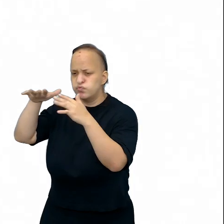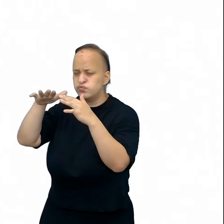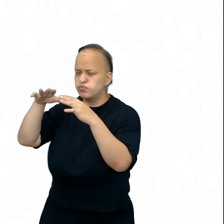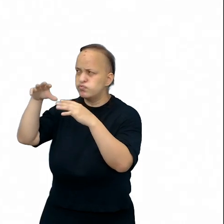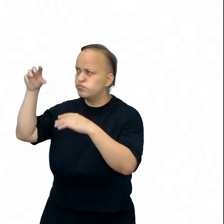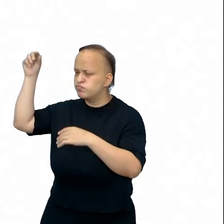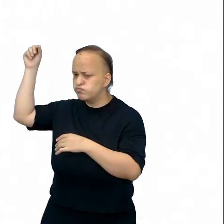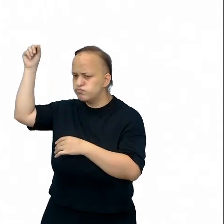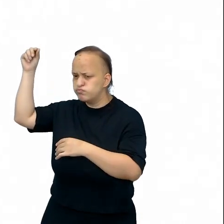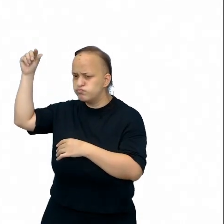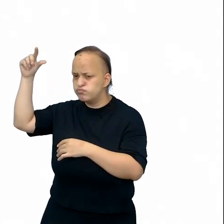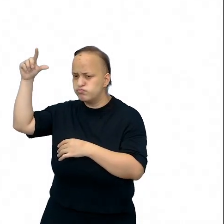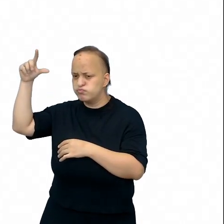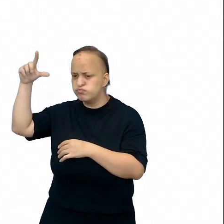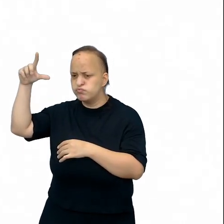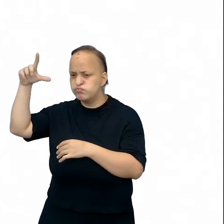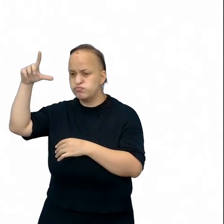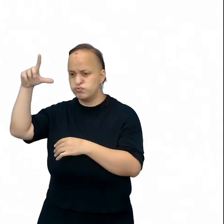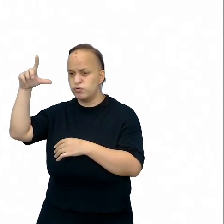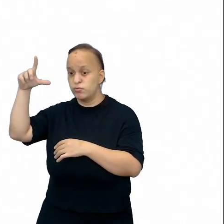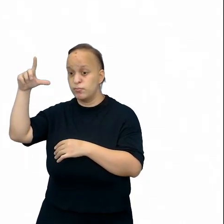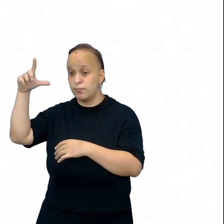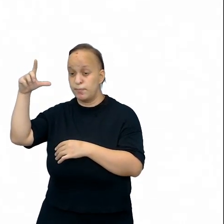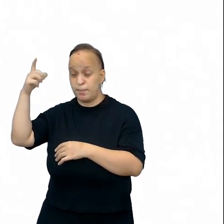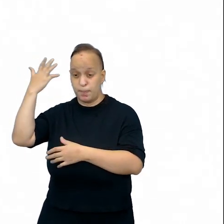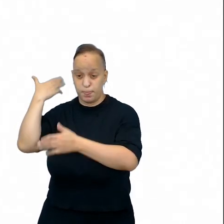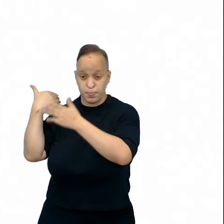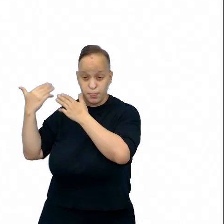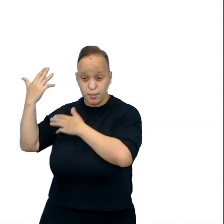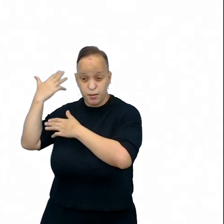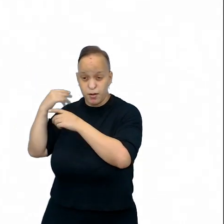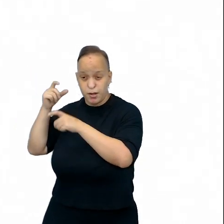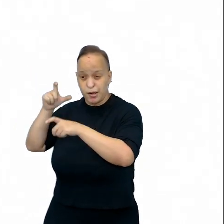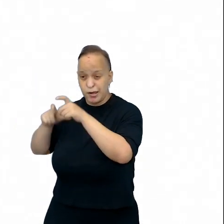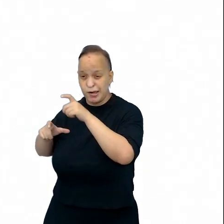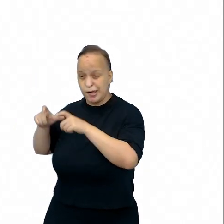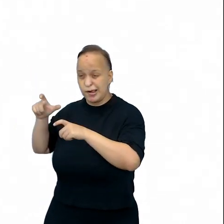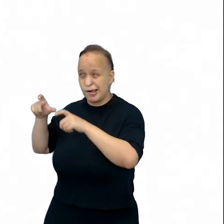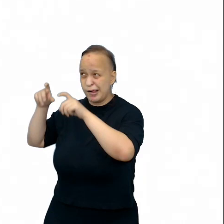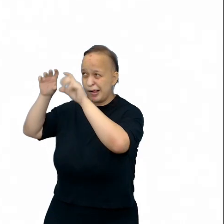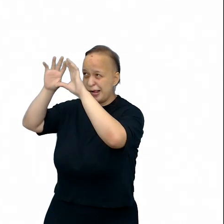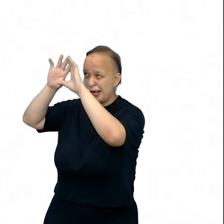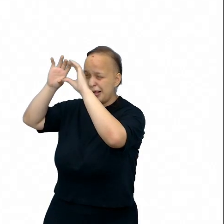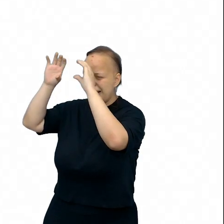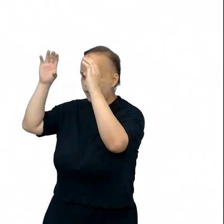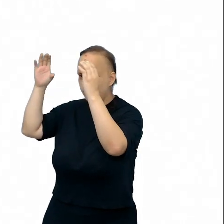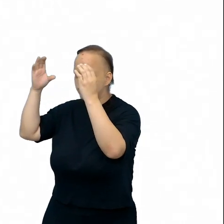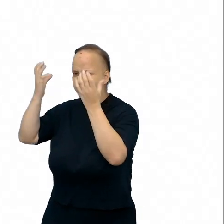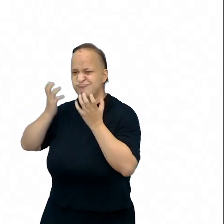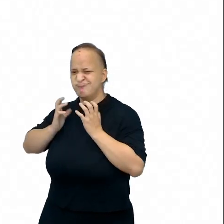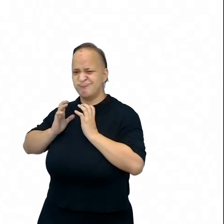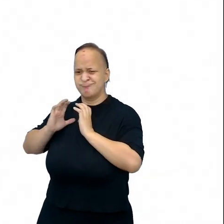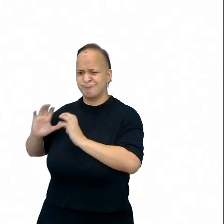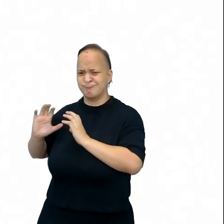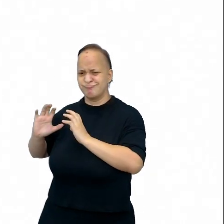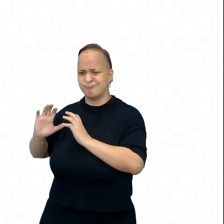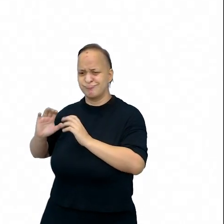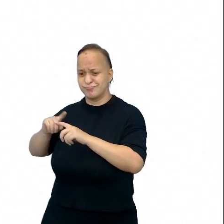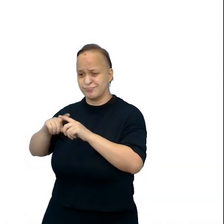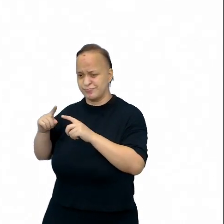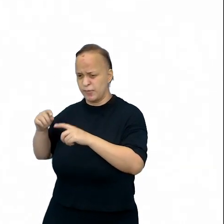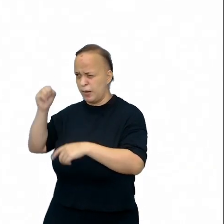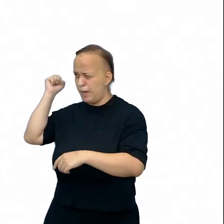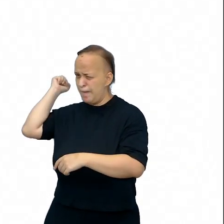lado. O povo antigo não queria o céu, o povo antigo não queria o céu e foram tentar derrubar com o machado.